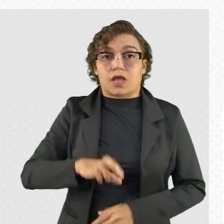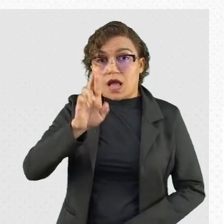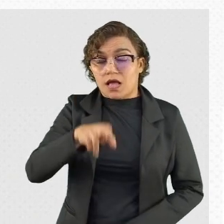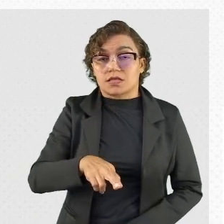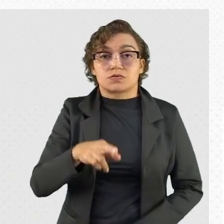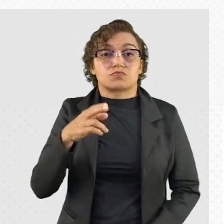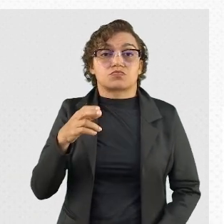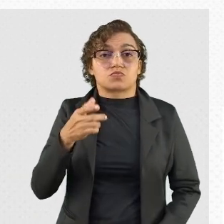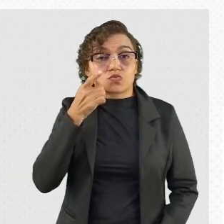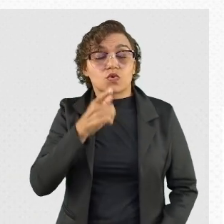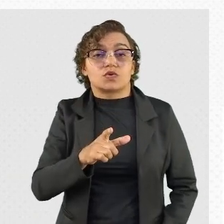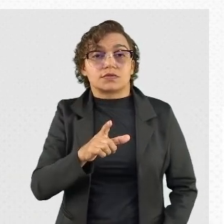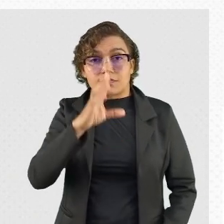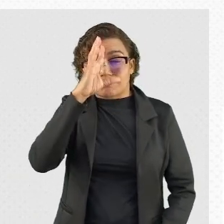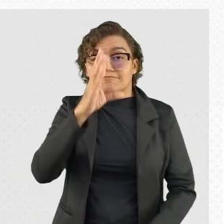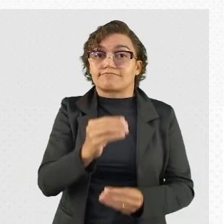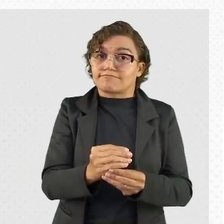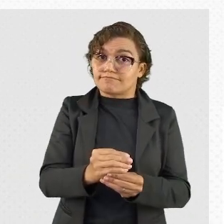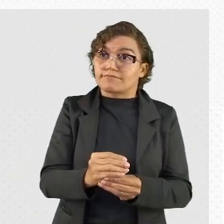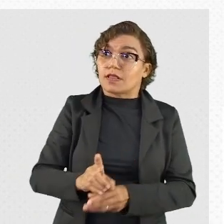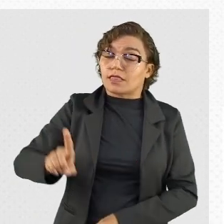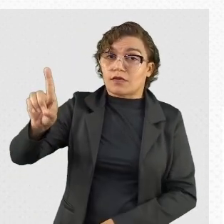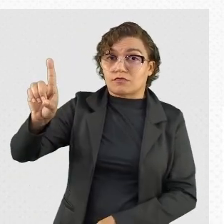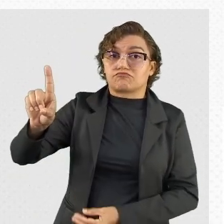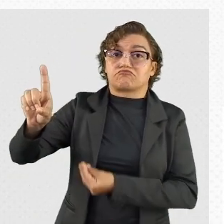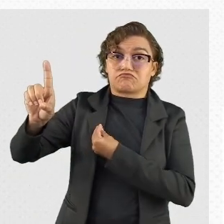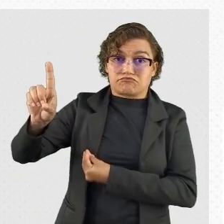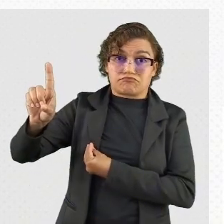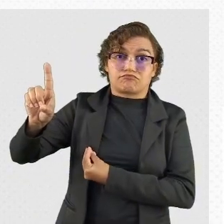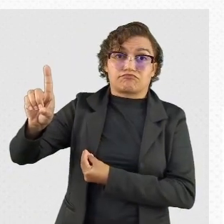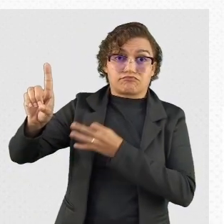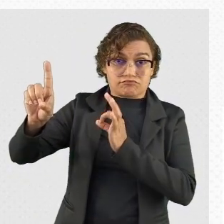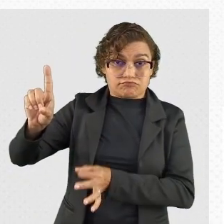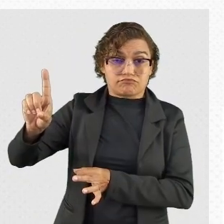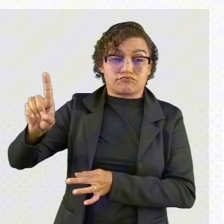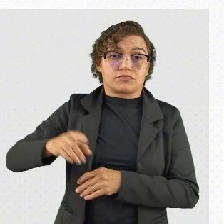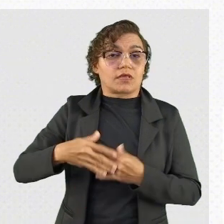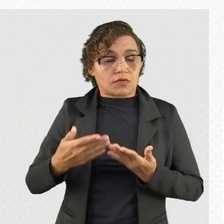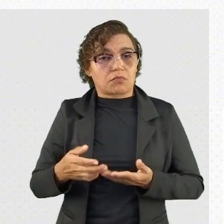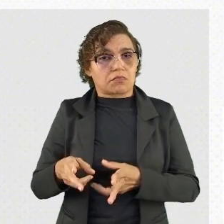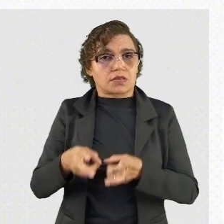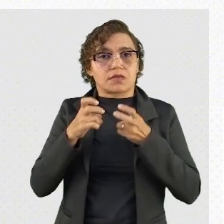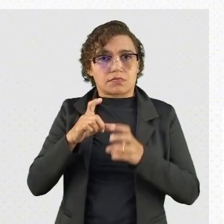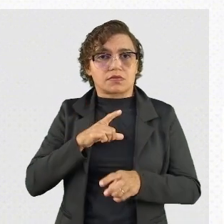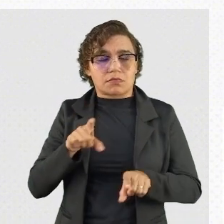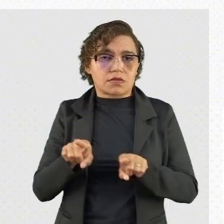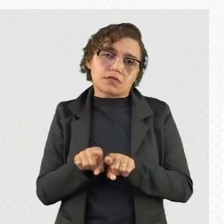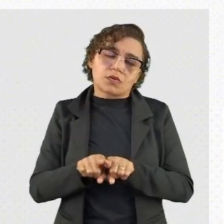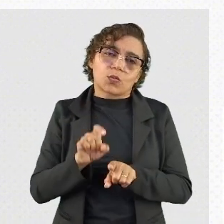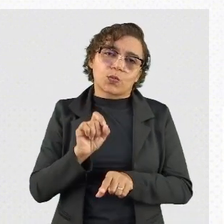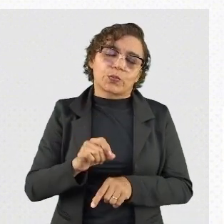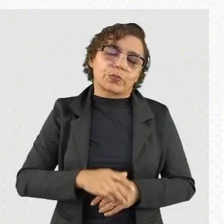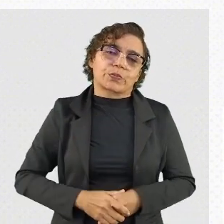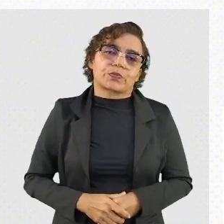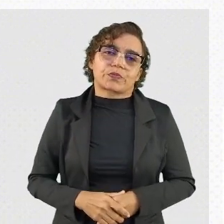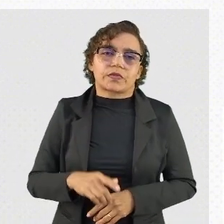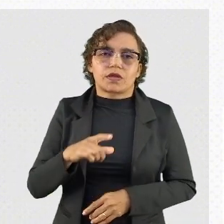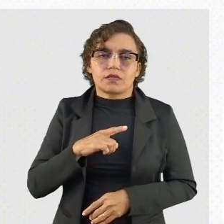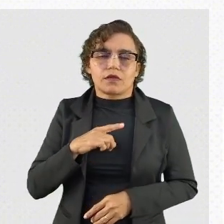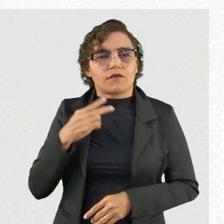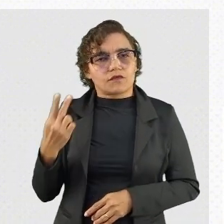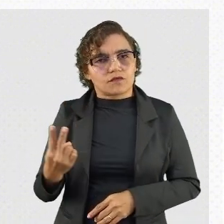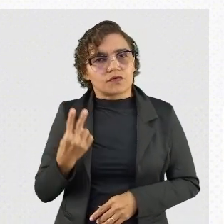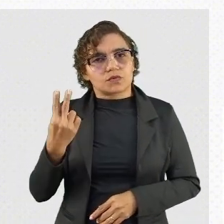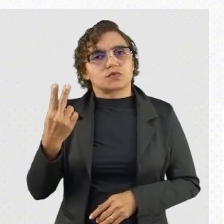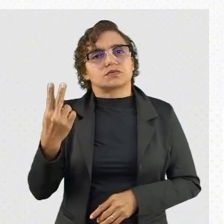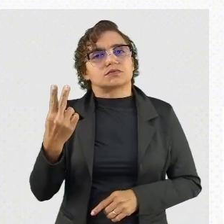sim, chegar à conclusão de que Deus existe. Então, a gente percebe que há também uma certa